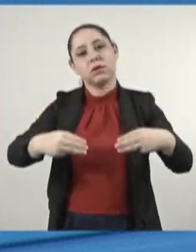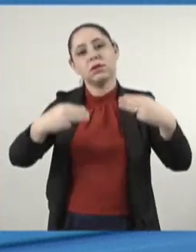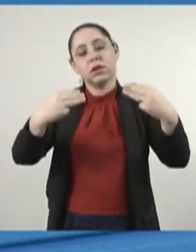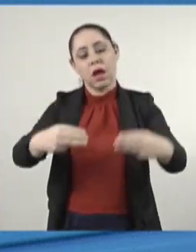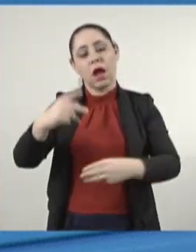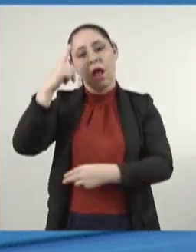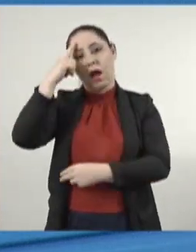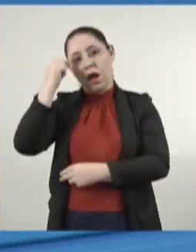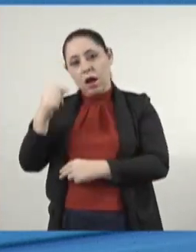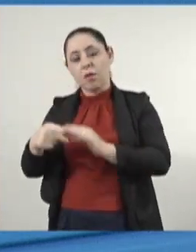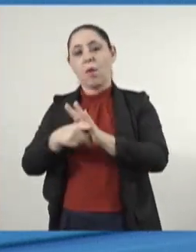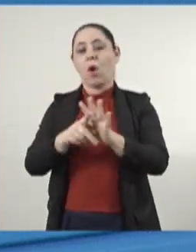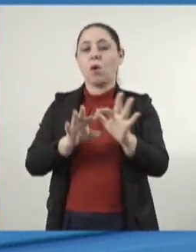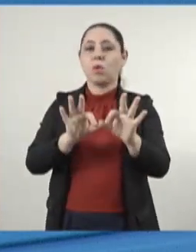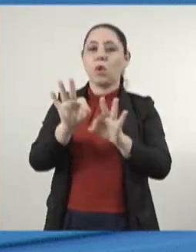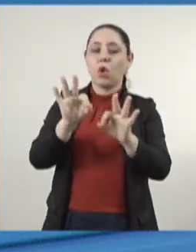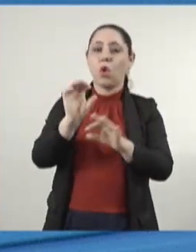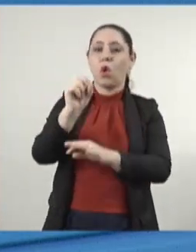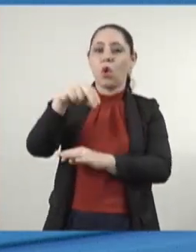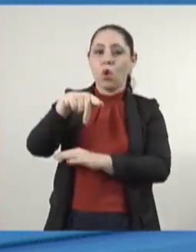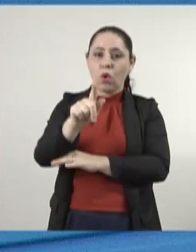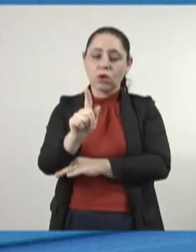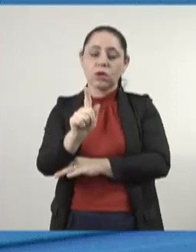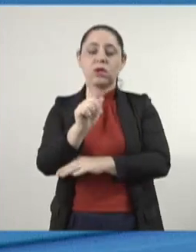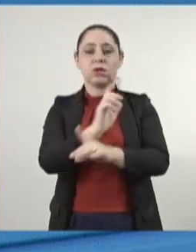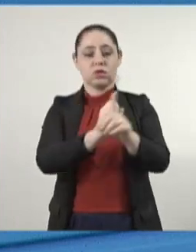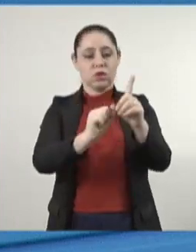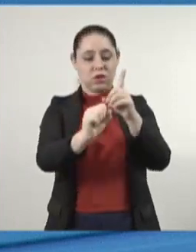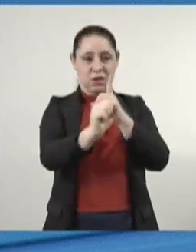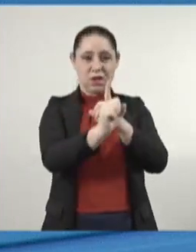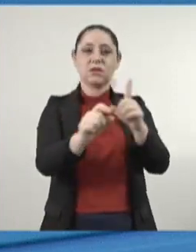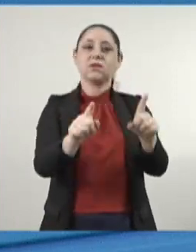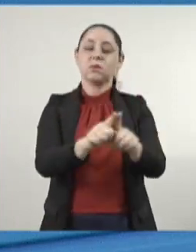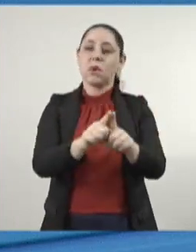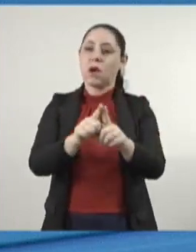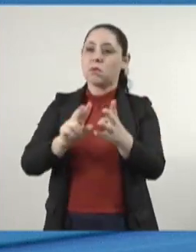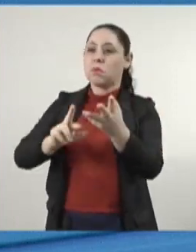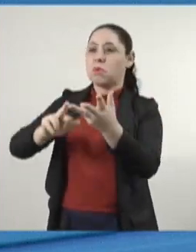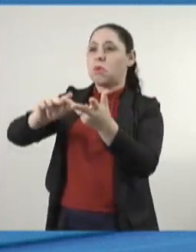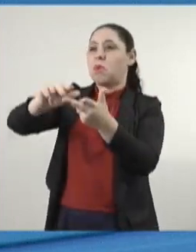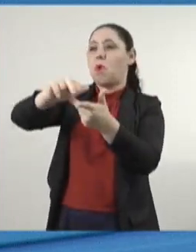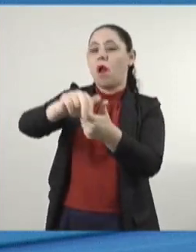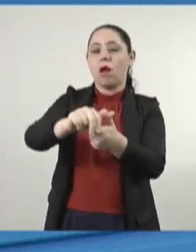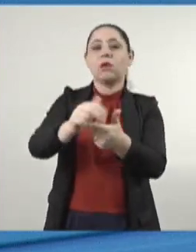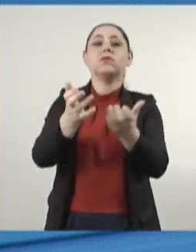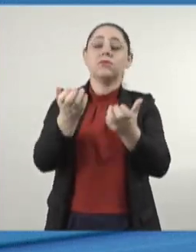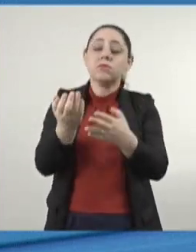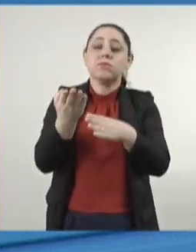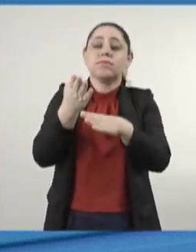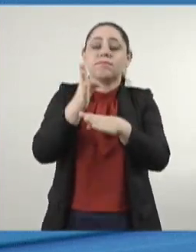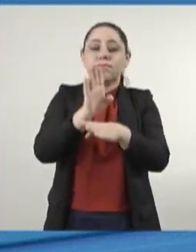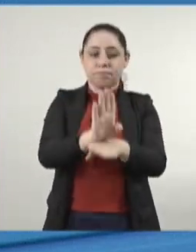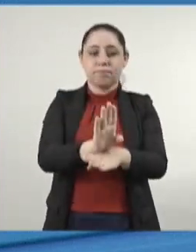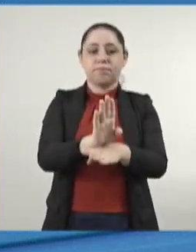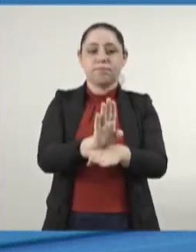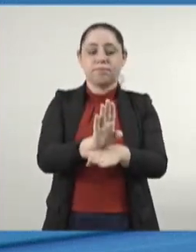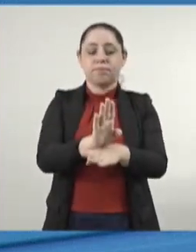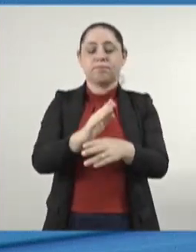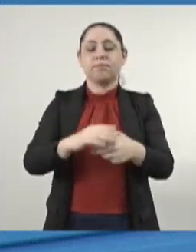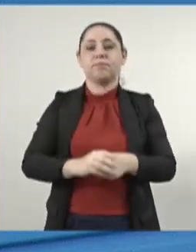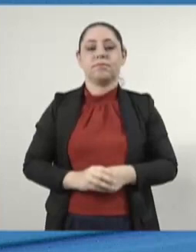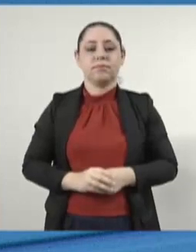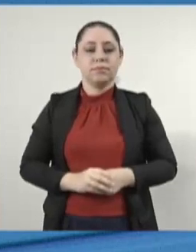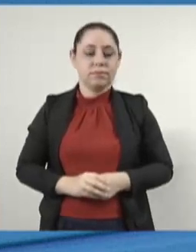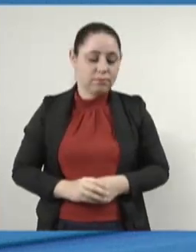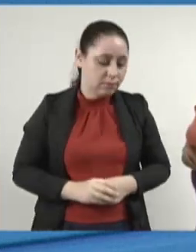academia, organizações da sociedade civil e demais partes interessadas em todos os níveis.